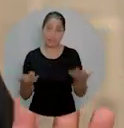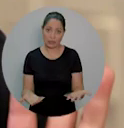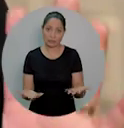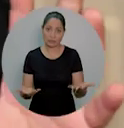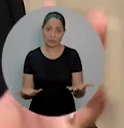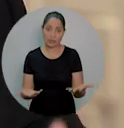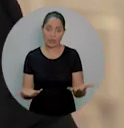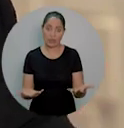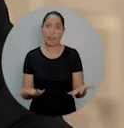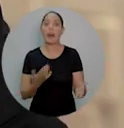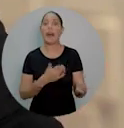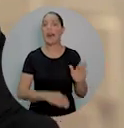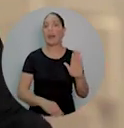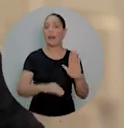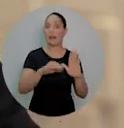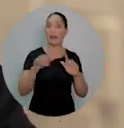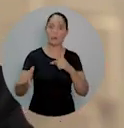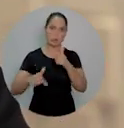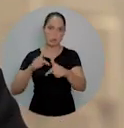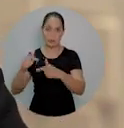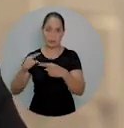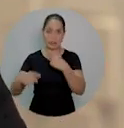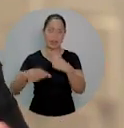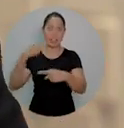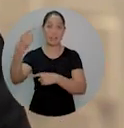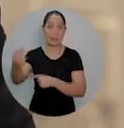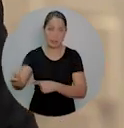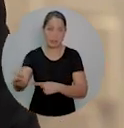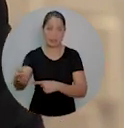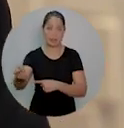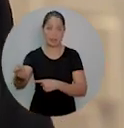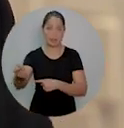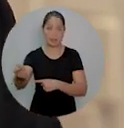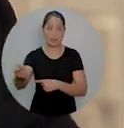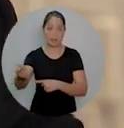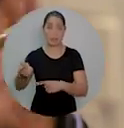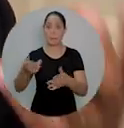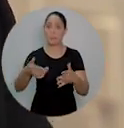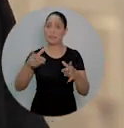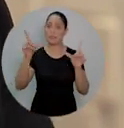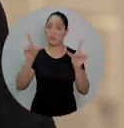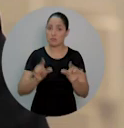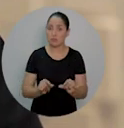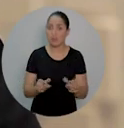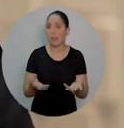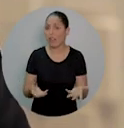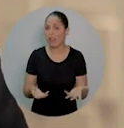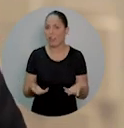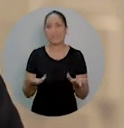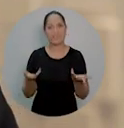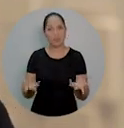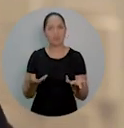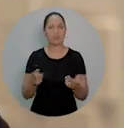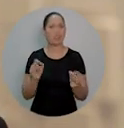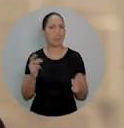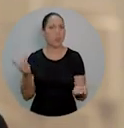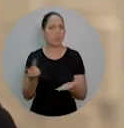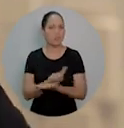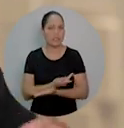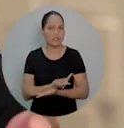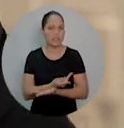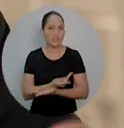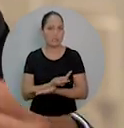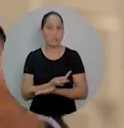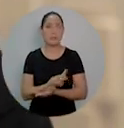atividade aparece e ninguém espera que ela apareça daquela forma, e aí cria essa celeuma que se criou, né? O que